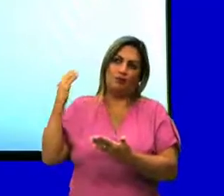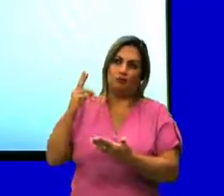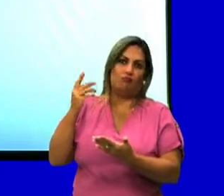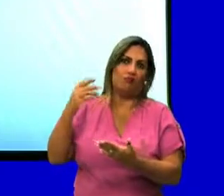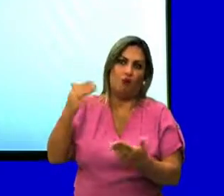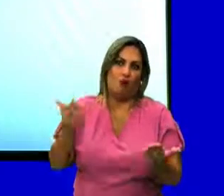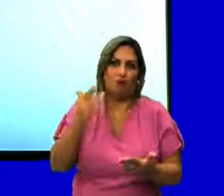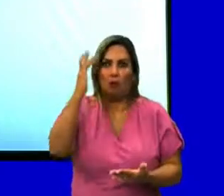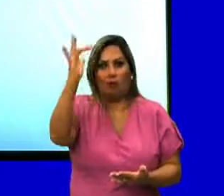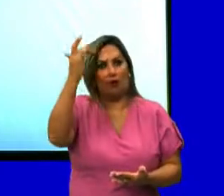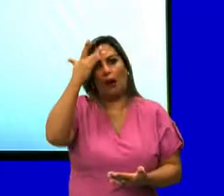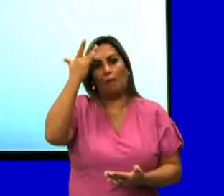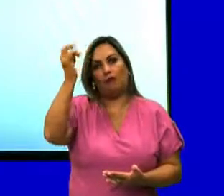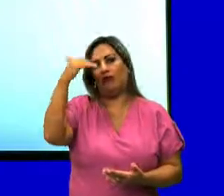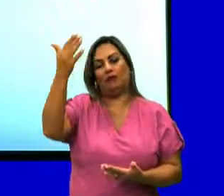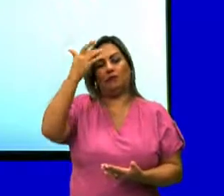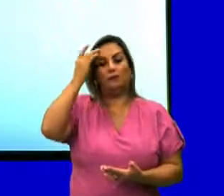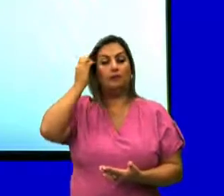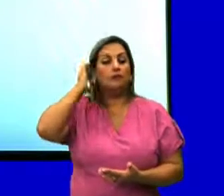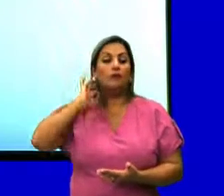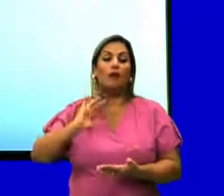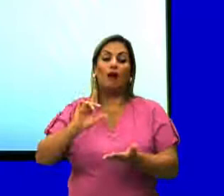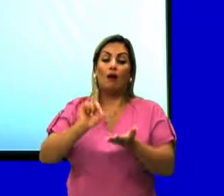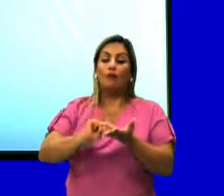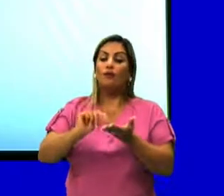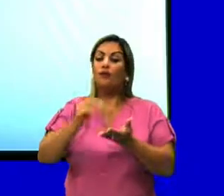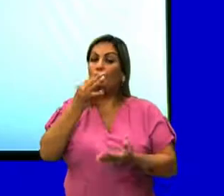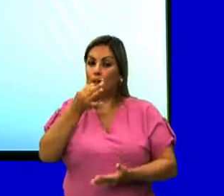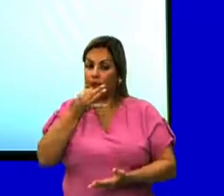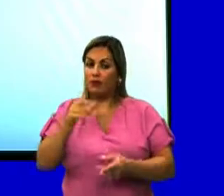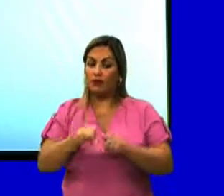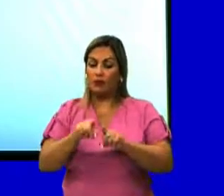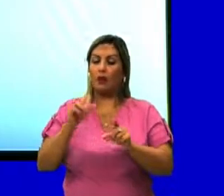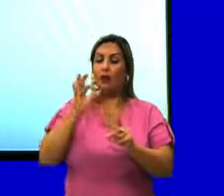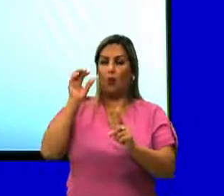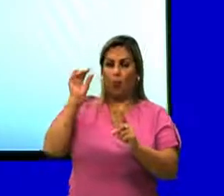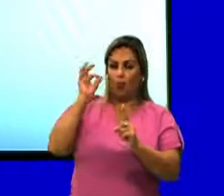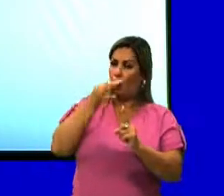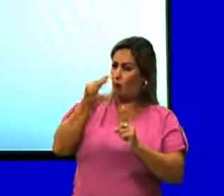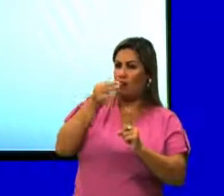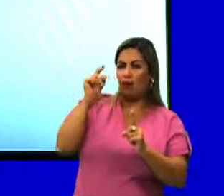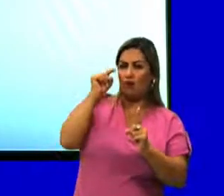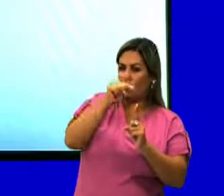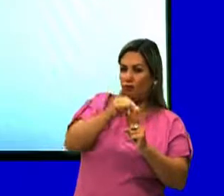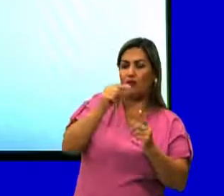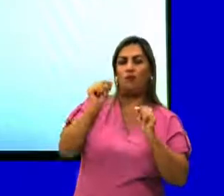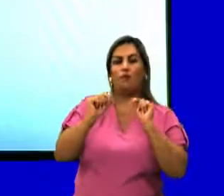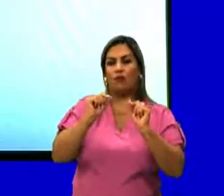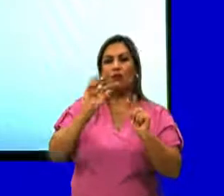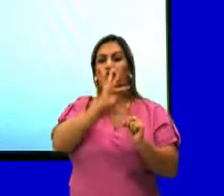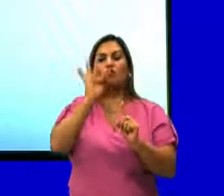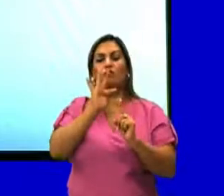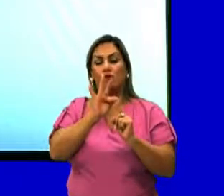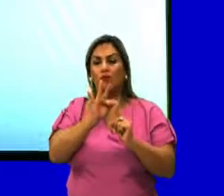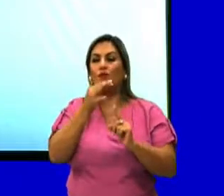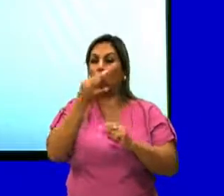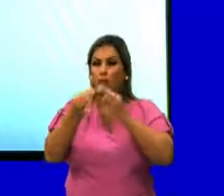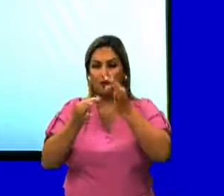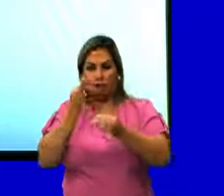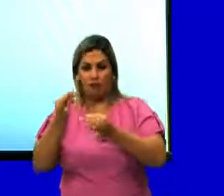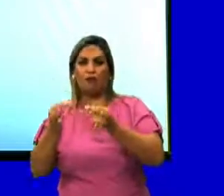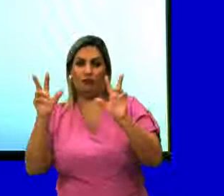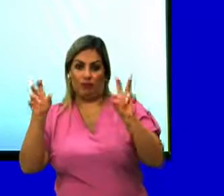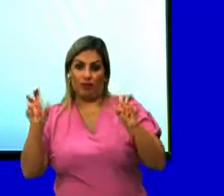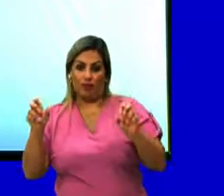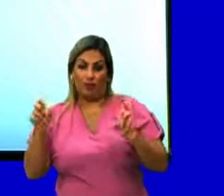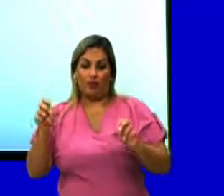aconteceu no caso da notícia. O artigo de opinião tem a função de opinar sobre um determinado tema, o editorial,